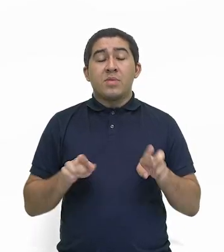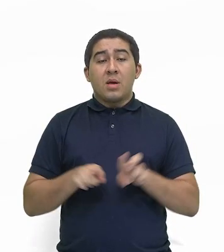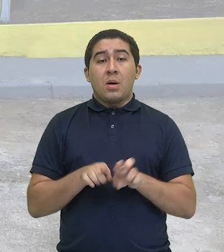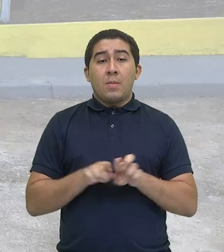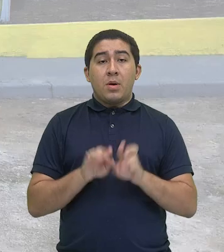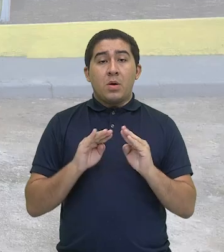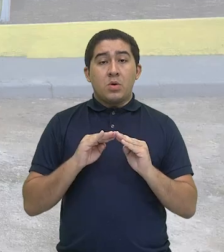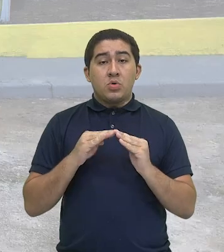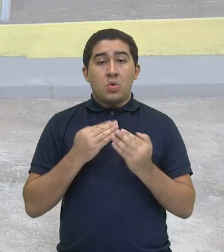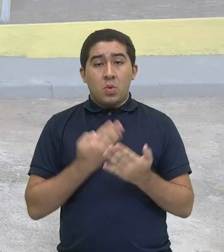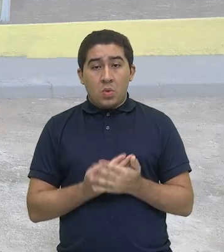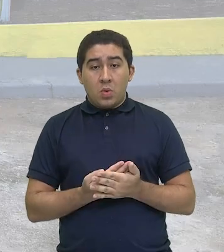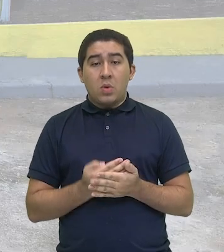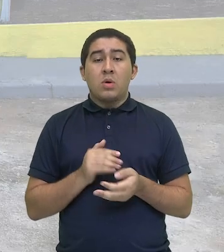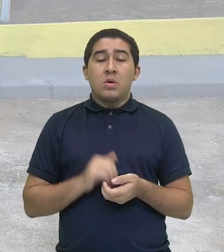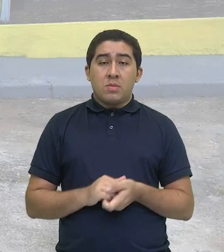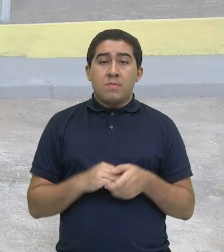escola